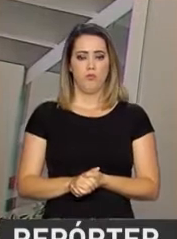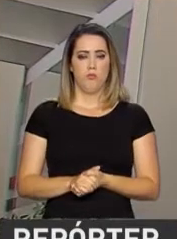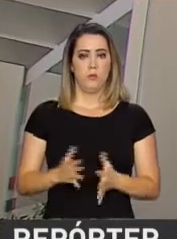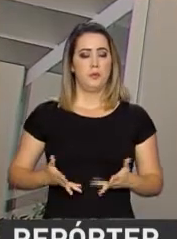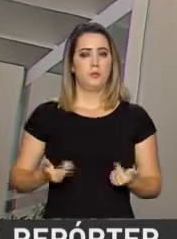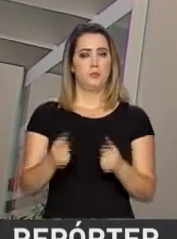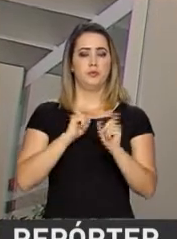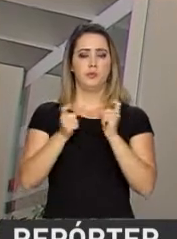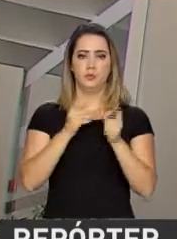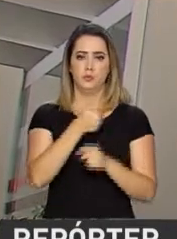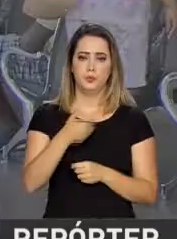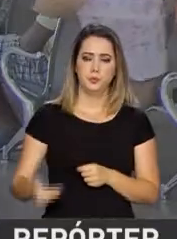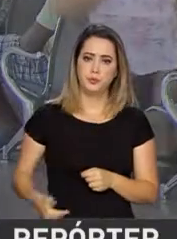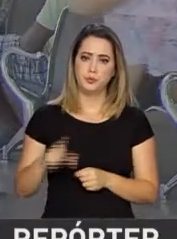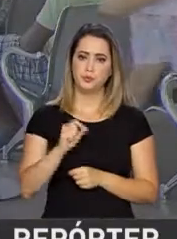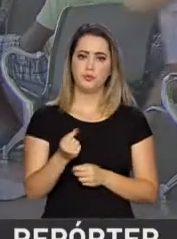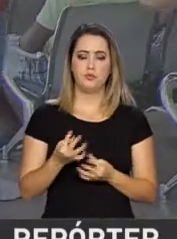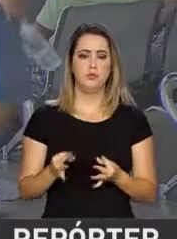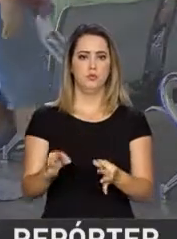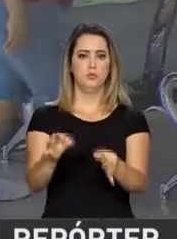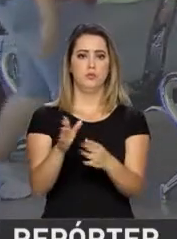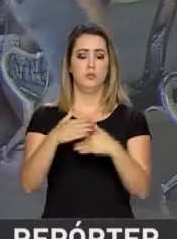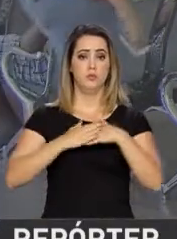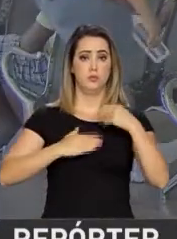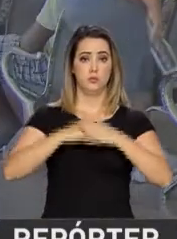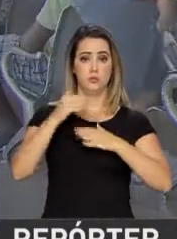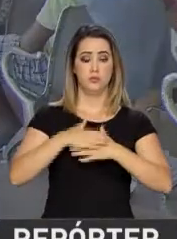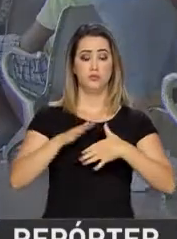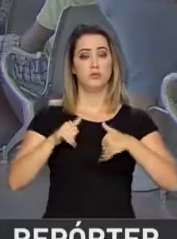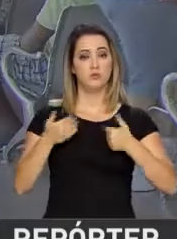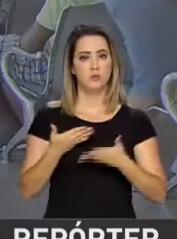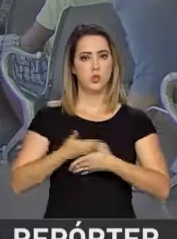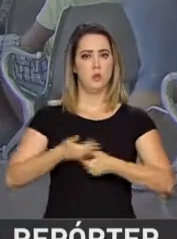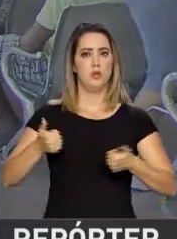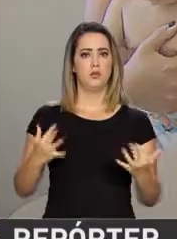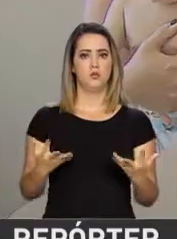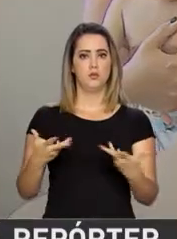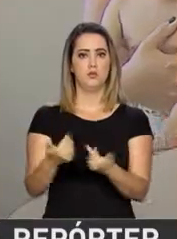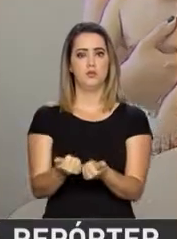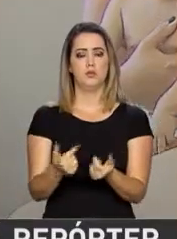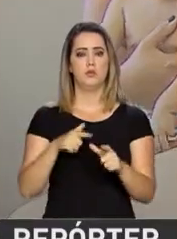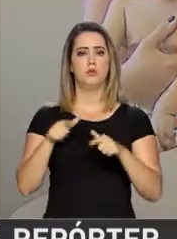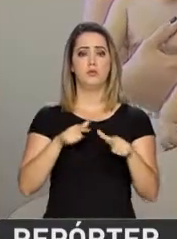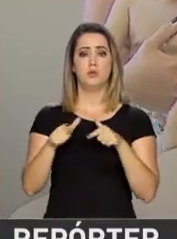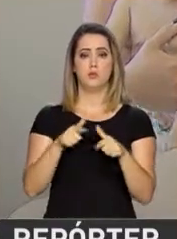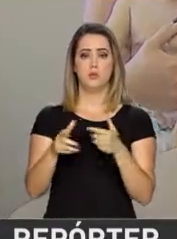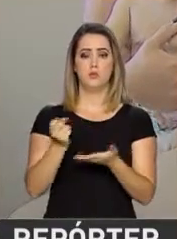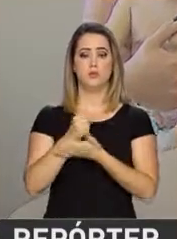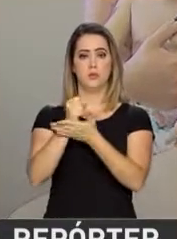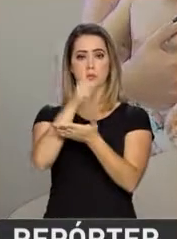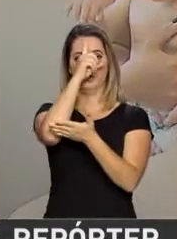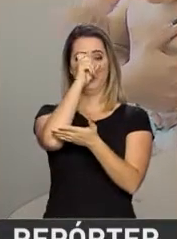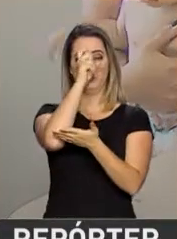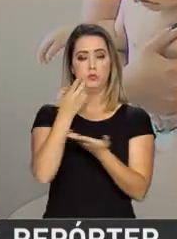Melhorar a gestão de recursos financeiros, técnicos e profissionais para aumentar a eficiência e a qualidade dos serviços médicos e